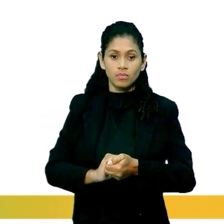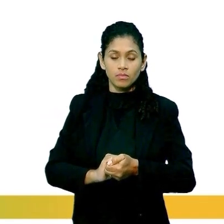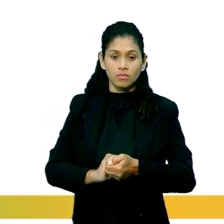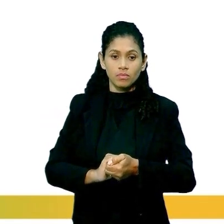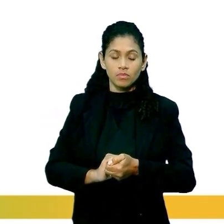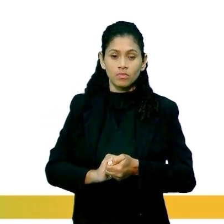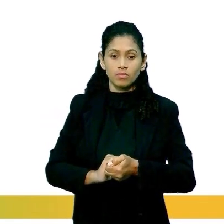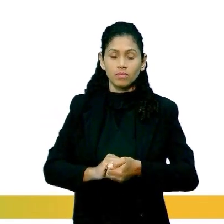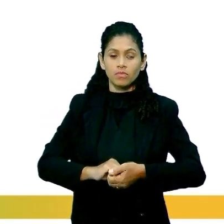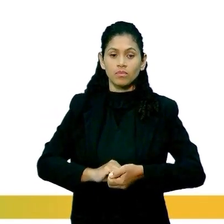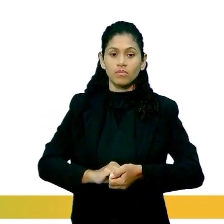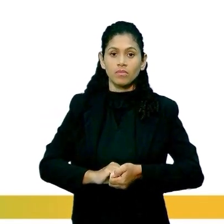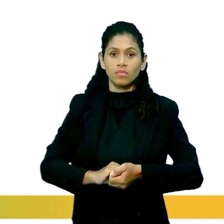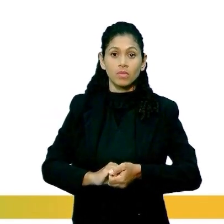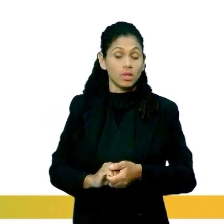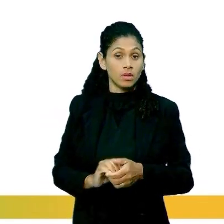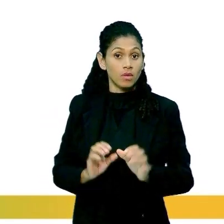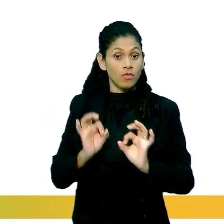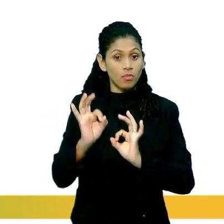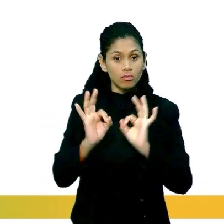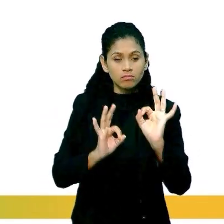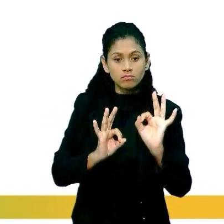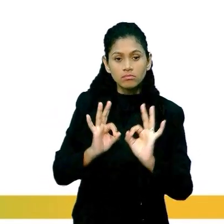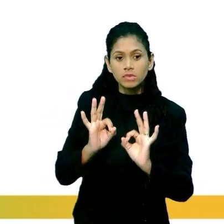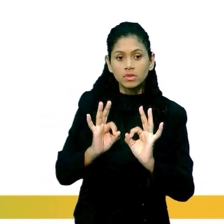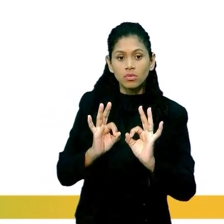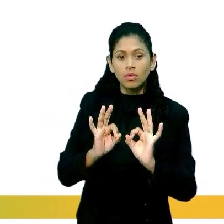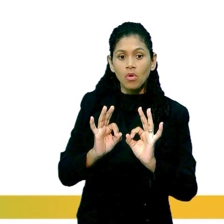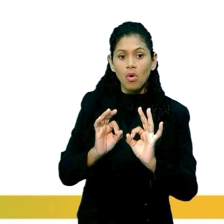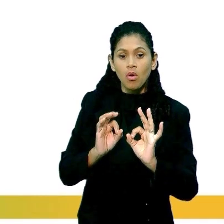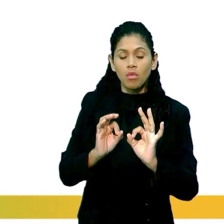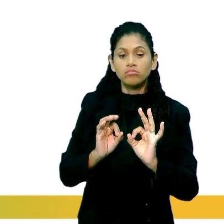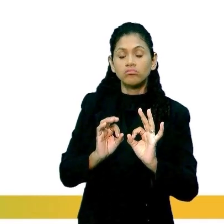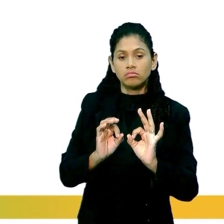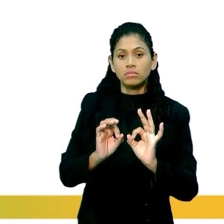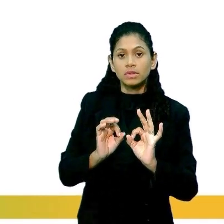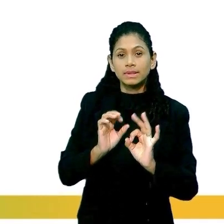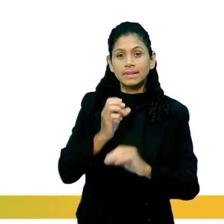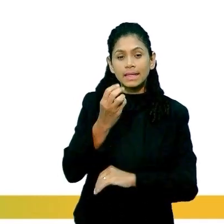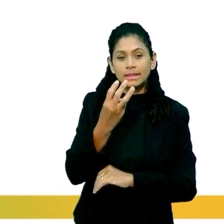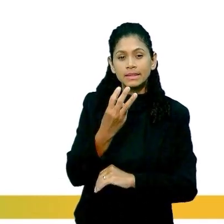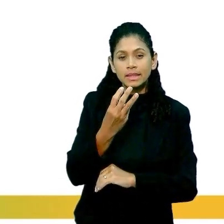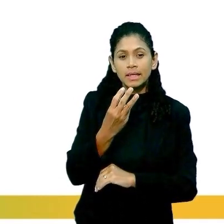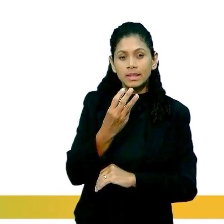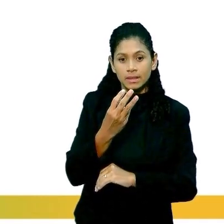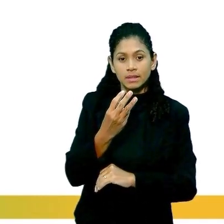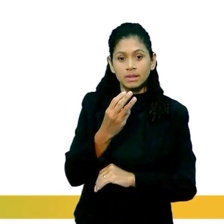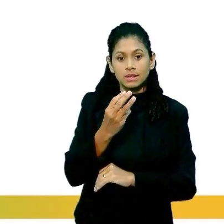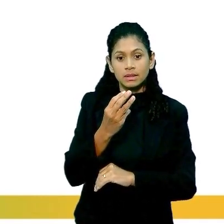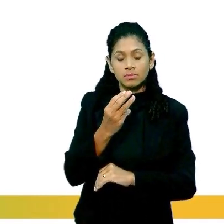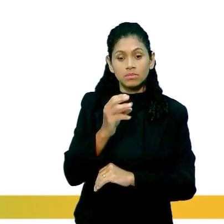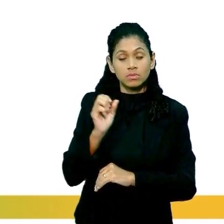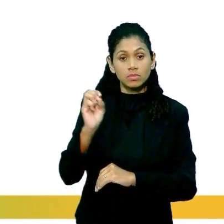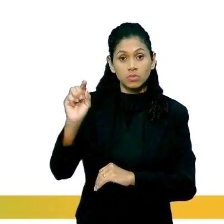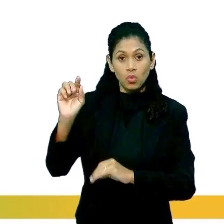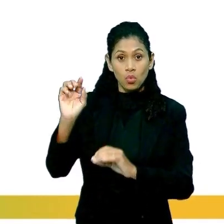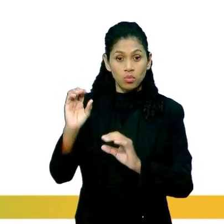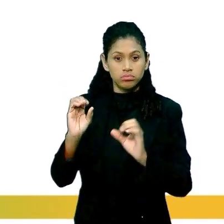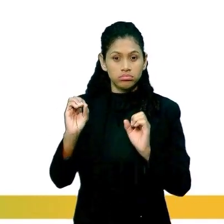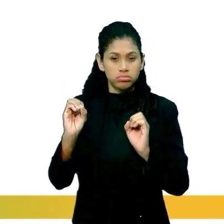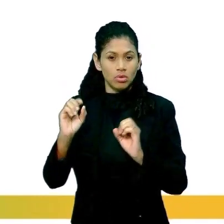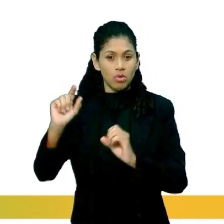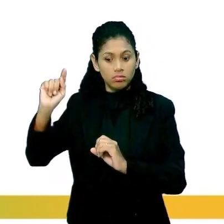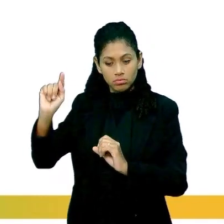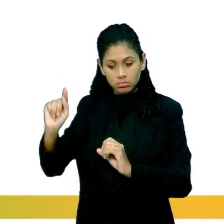por fim, falta só organizar o alumínio. Olha só, um alumínio no reagente, no produto eu tenho 2Al2, então eu